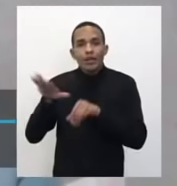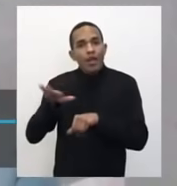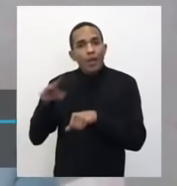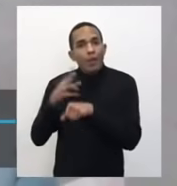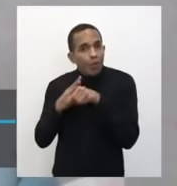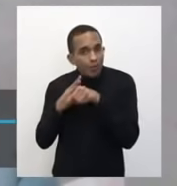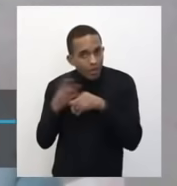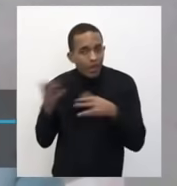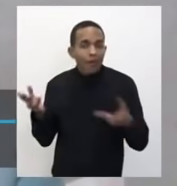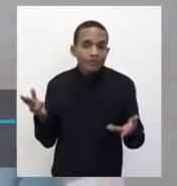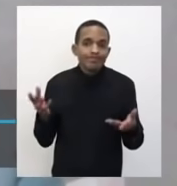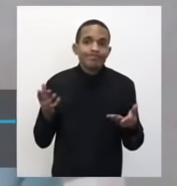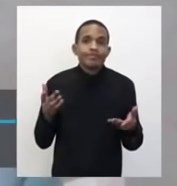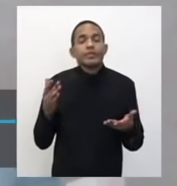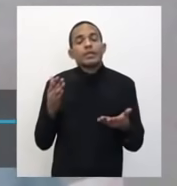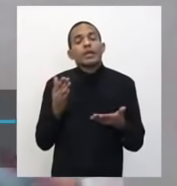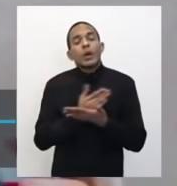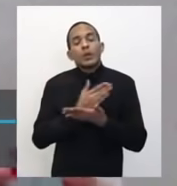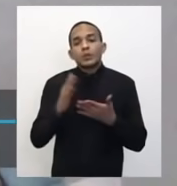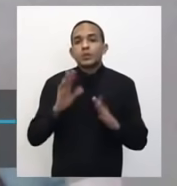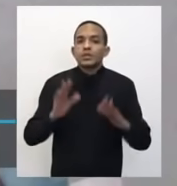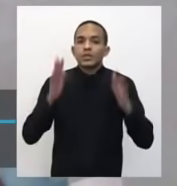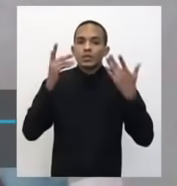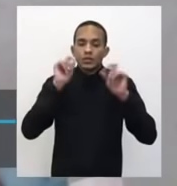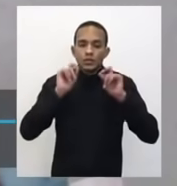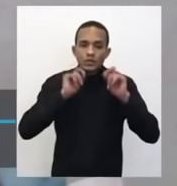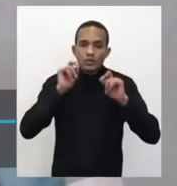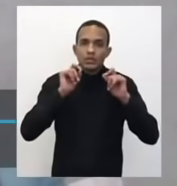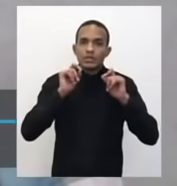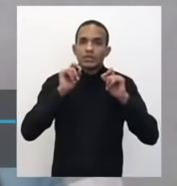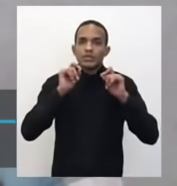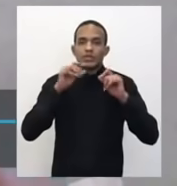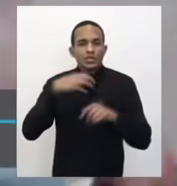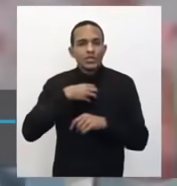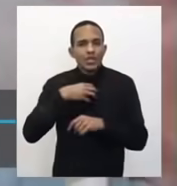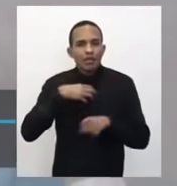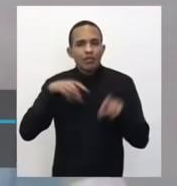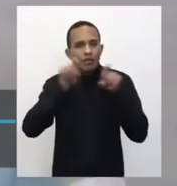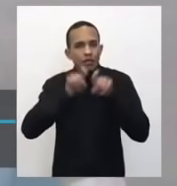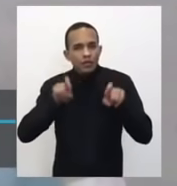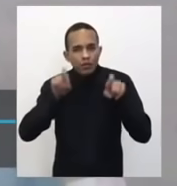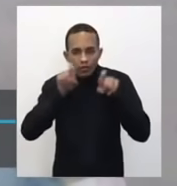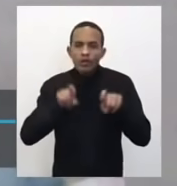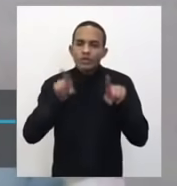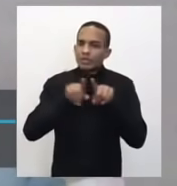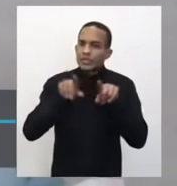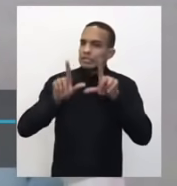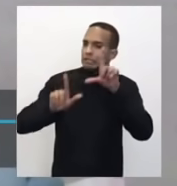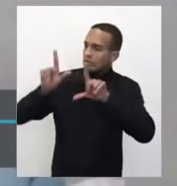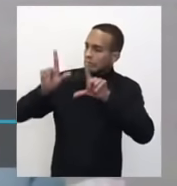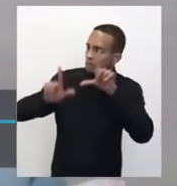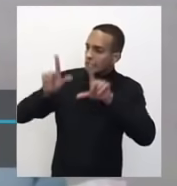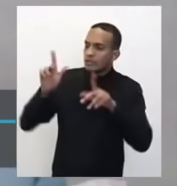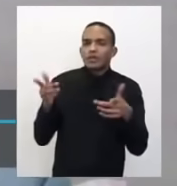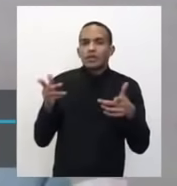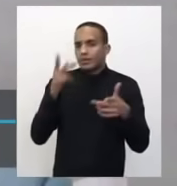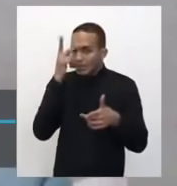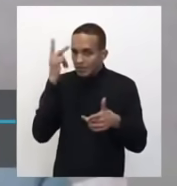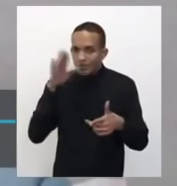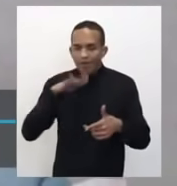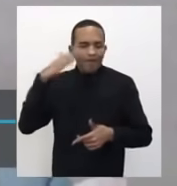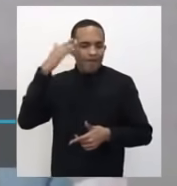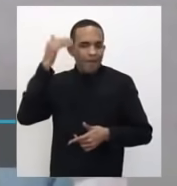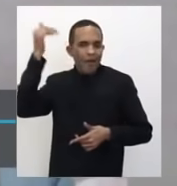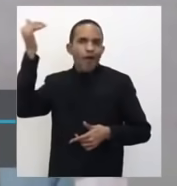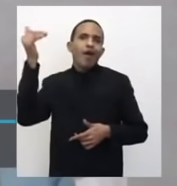WhatsApp, e em alguns casos saem até do meio virtual, né? E aí são comentados na TV, as pessoas ficam